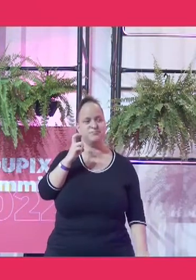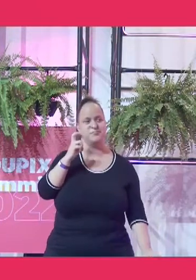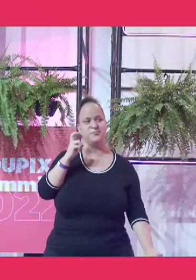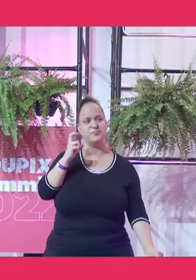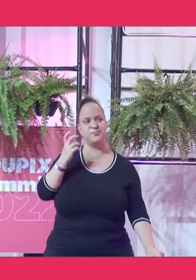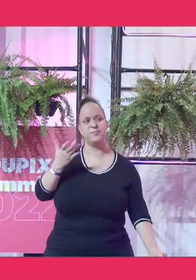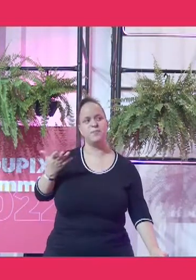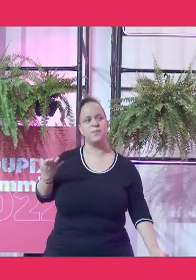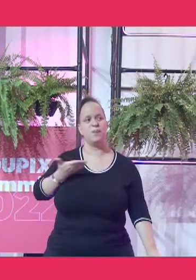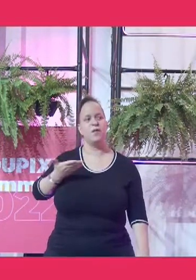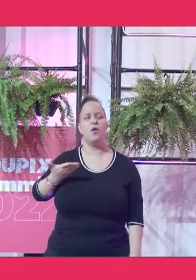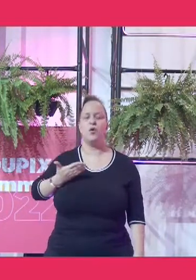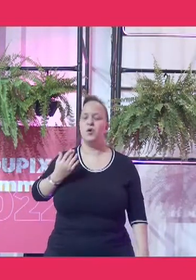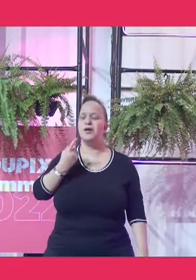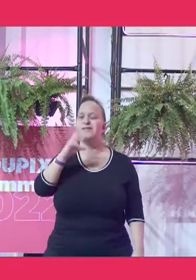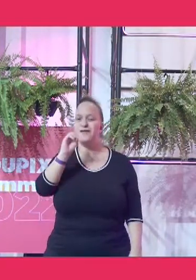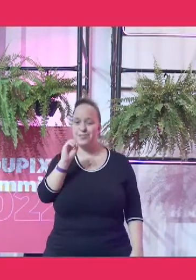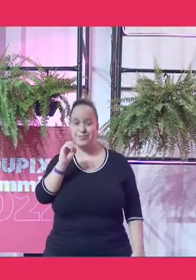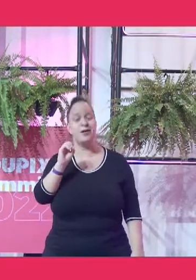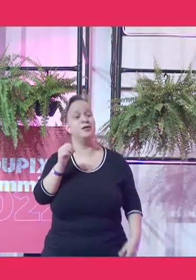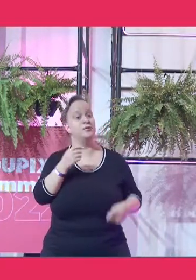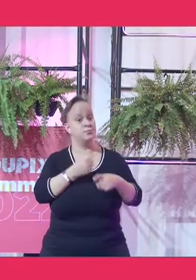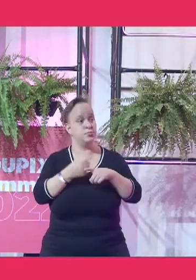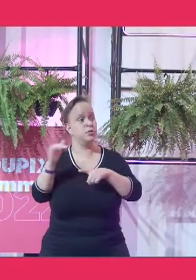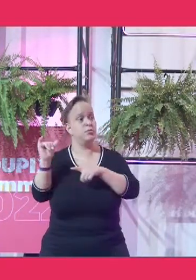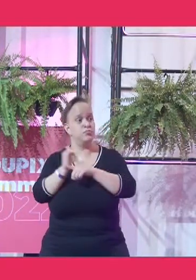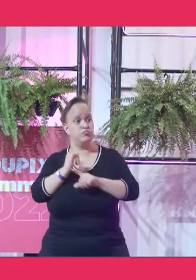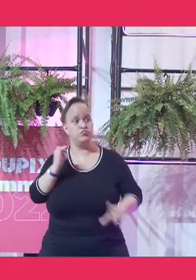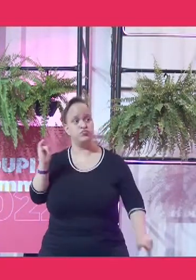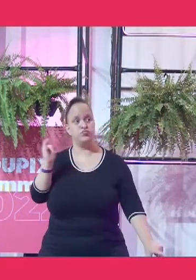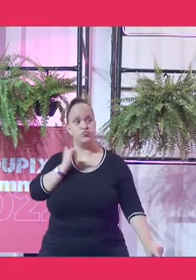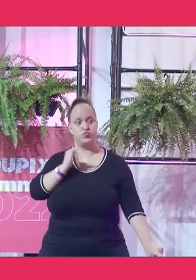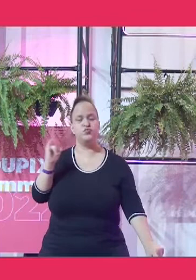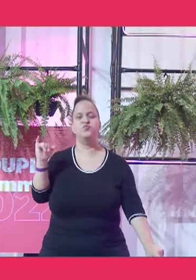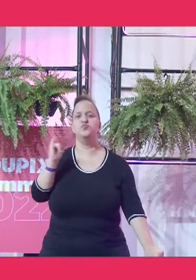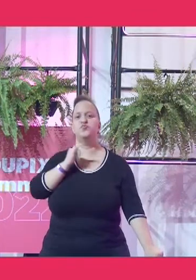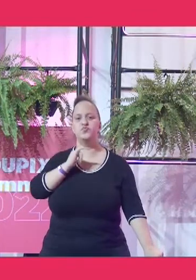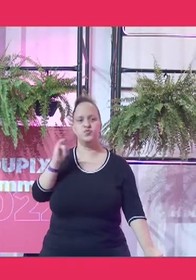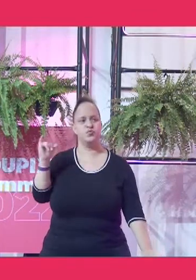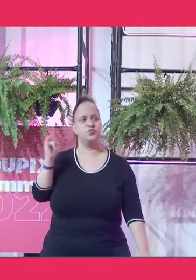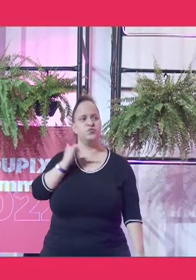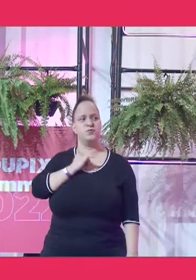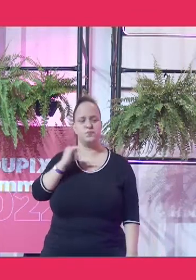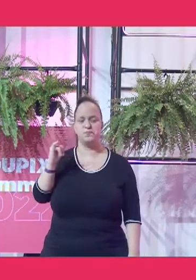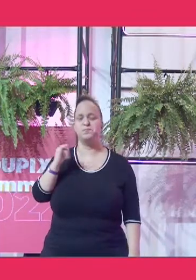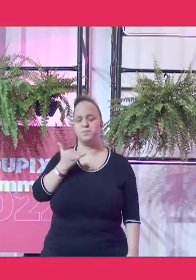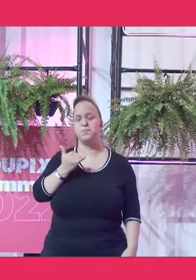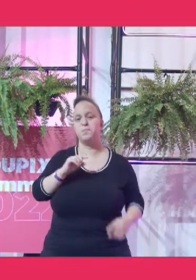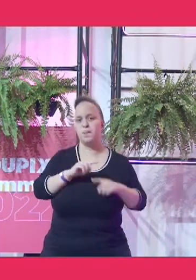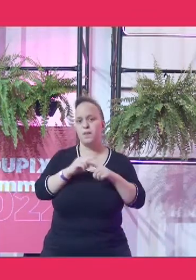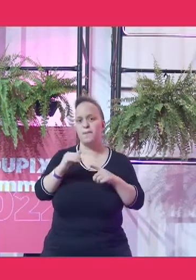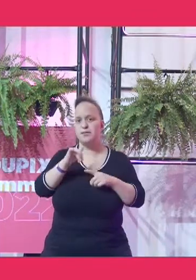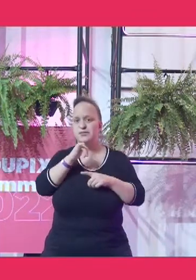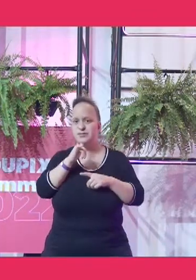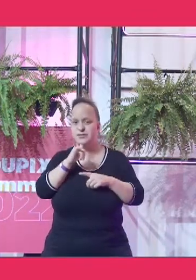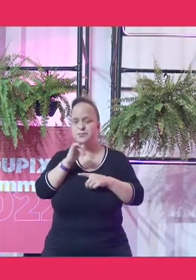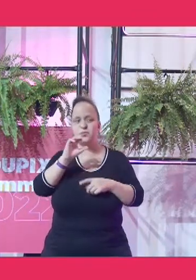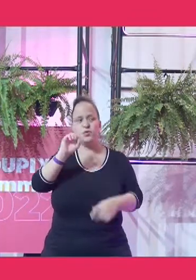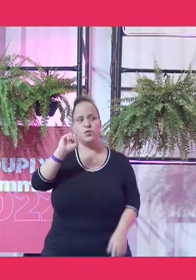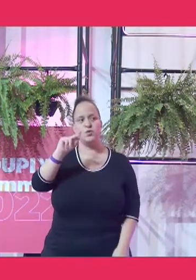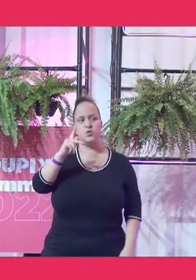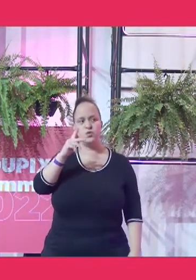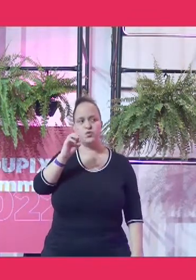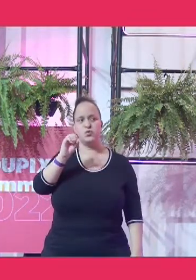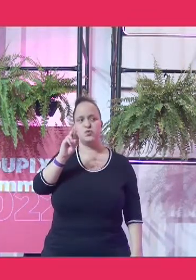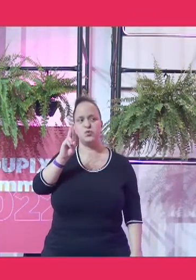no mínimo, porque o YouTube se entendeu como uma rede de vídeos longos, né? Só que é difícil. Quando veio o formato shorts para mim no Instagram, por exemplo, eu